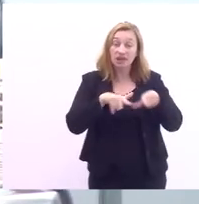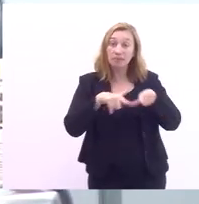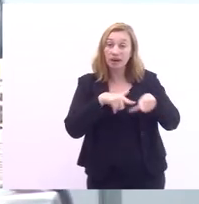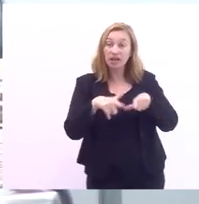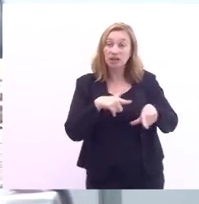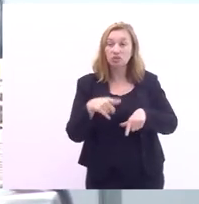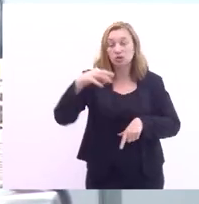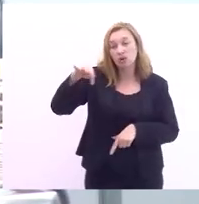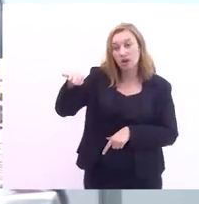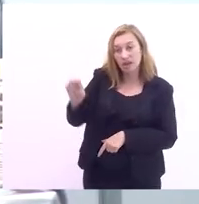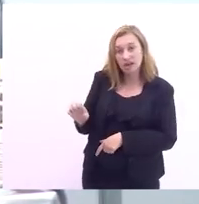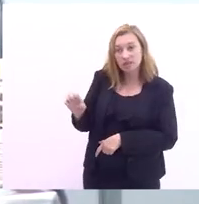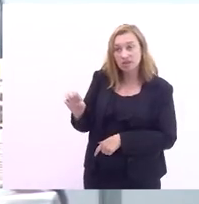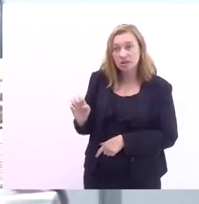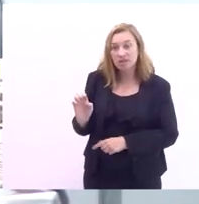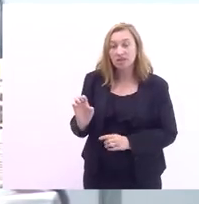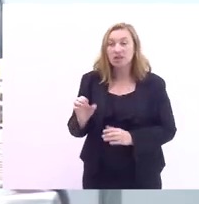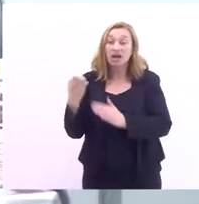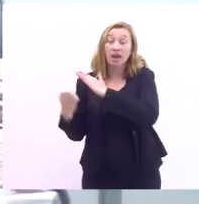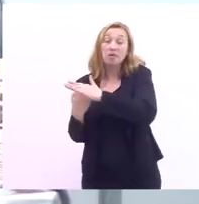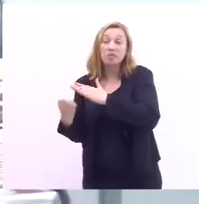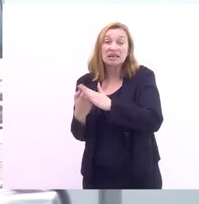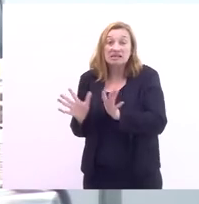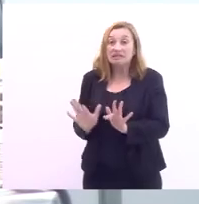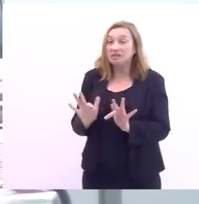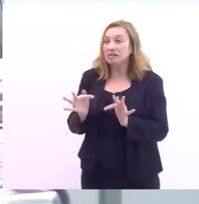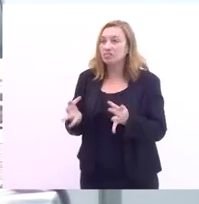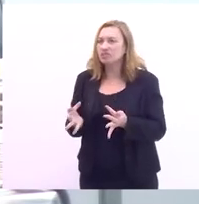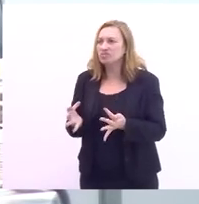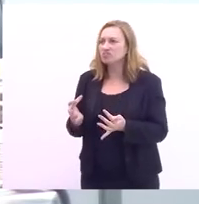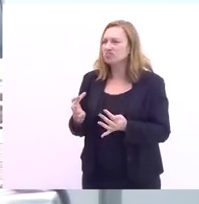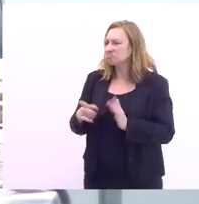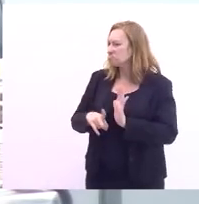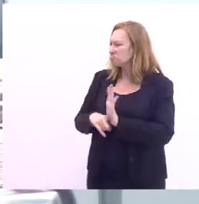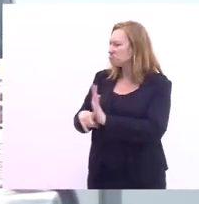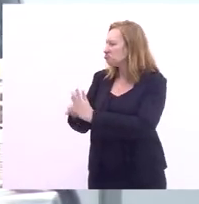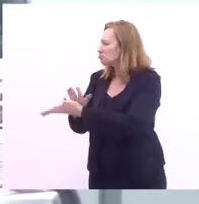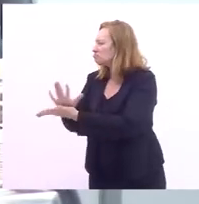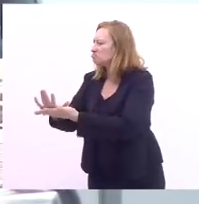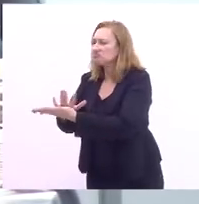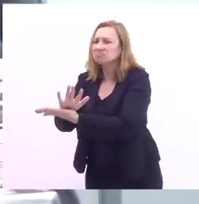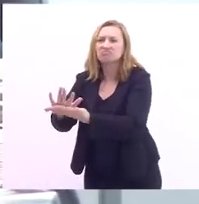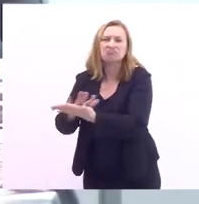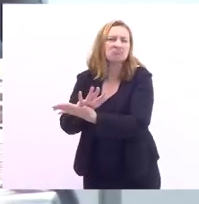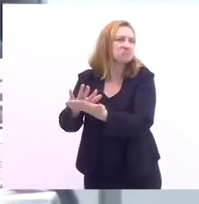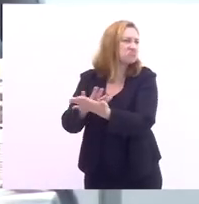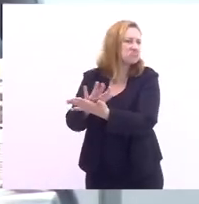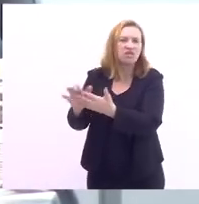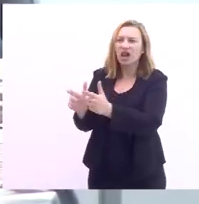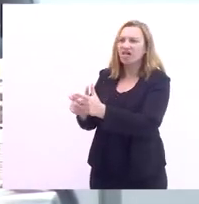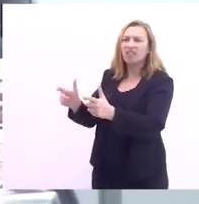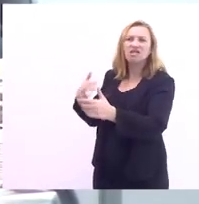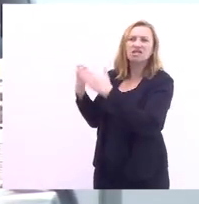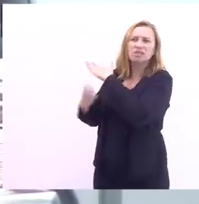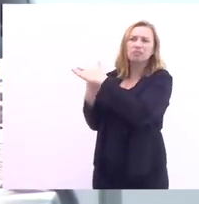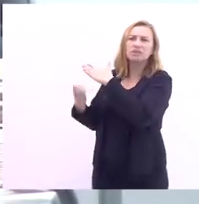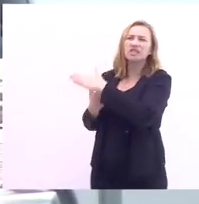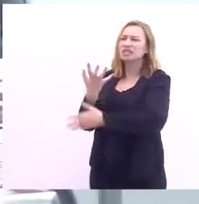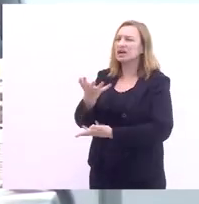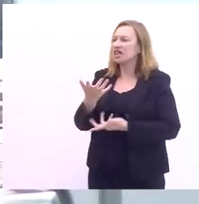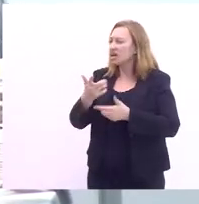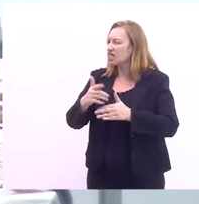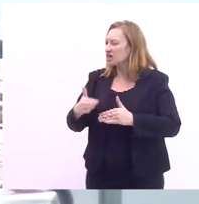emprego. E a concessionária simplesmente não atende. Não atende a grande empresa que quer expandir seu